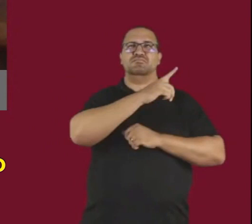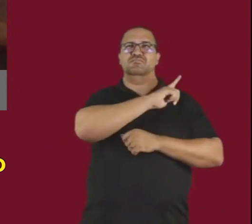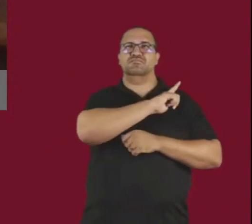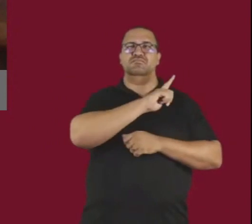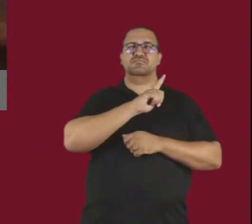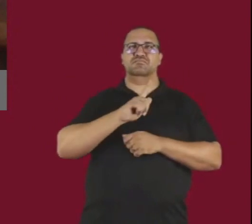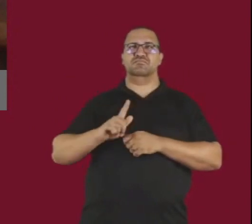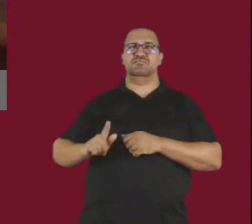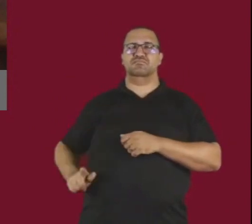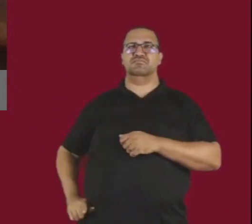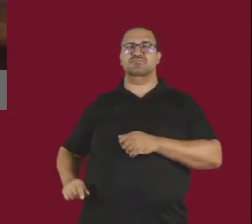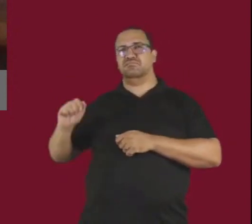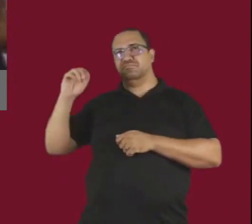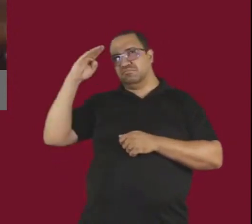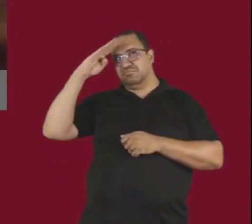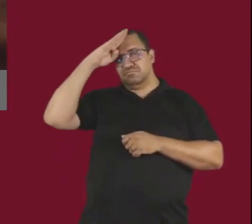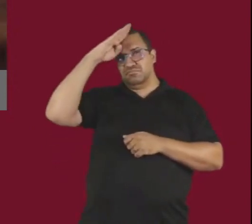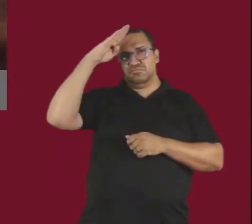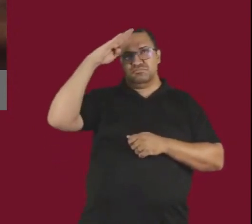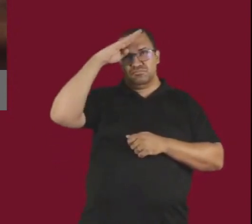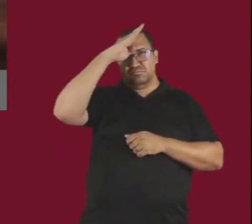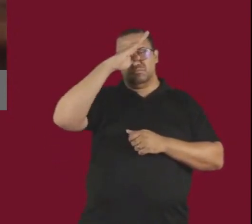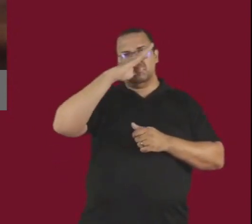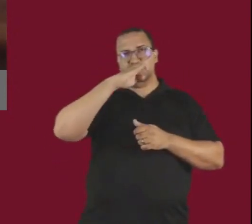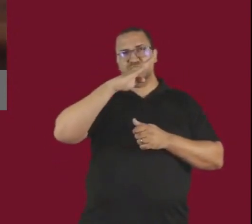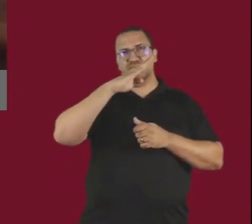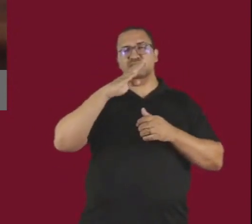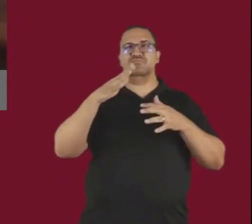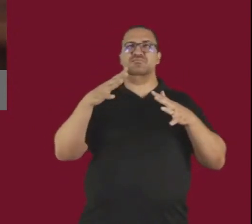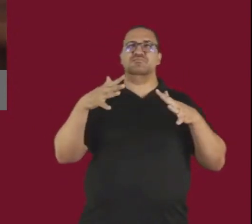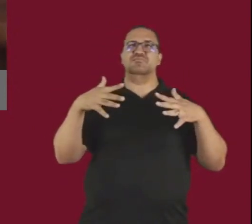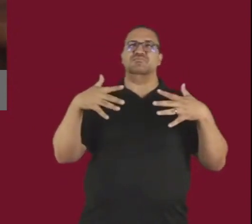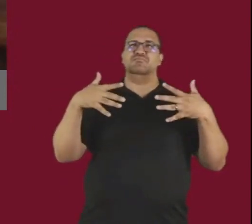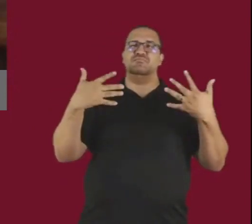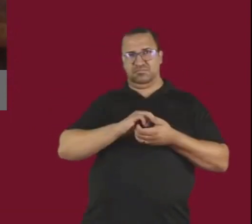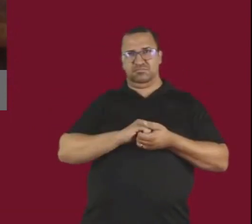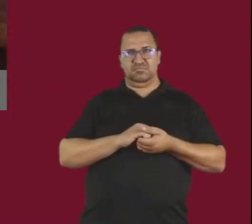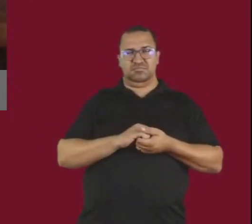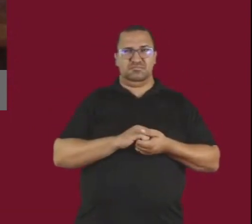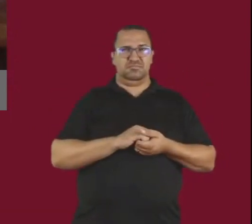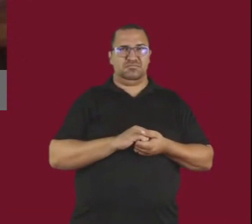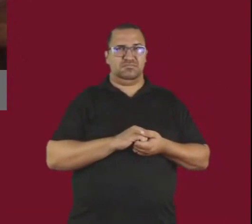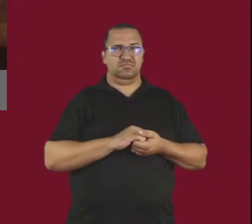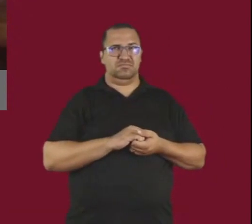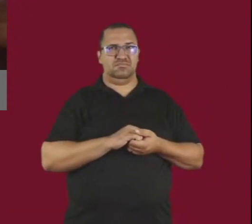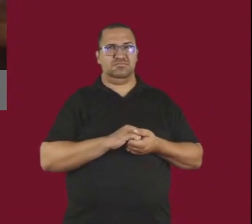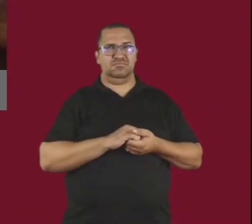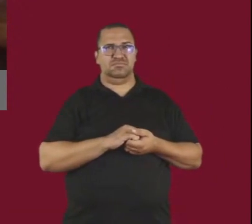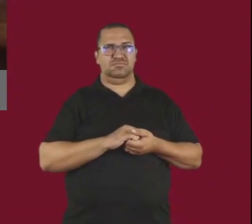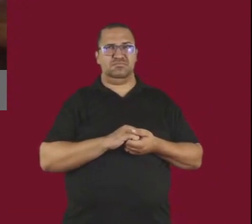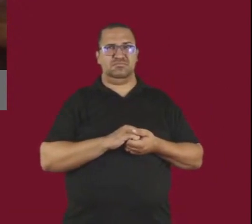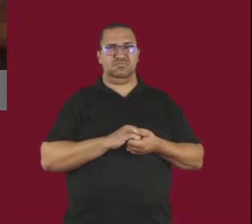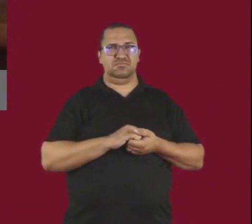Bolsonaro, que era um governo genocida, um governo